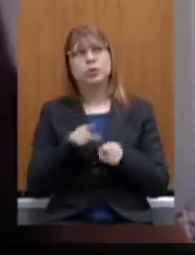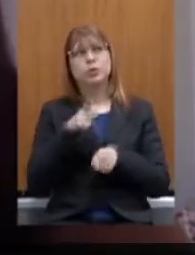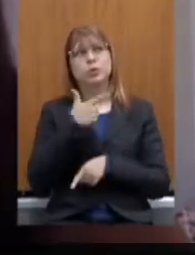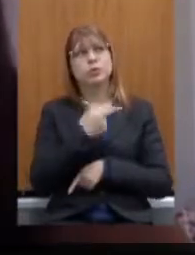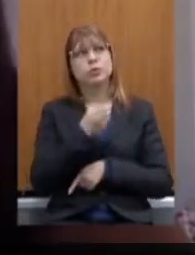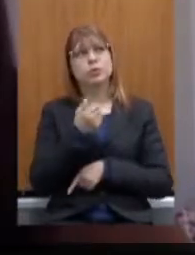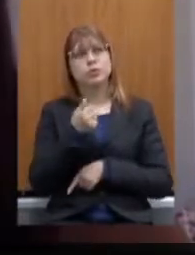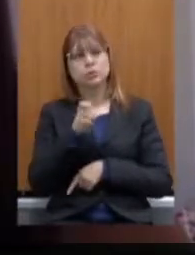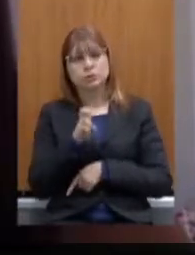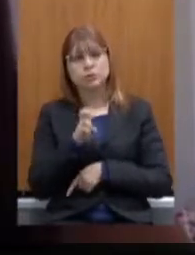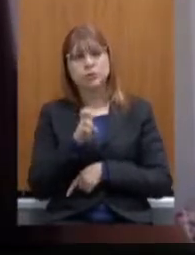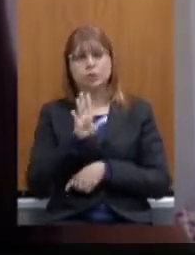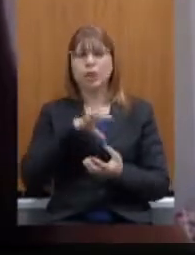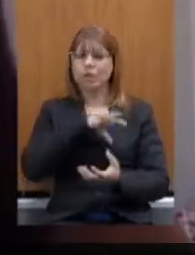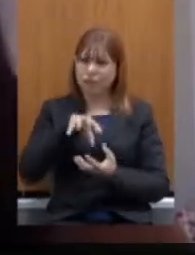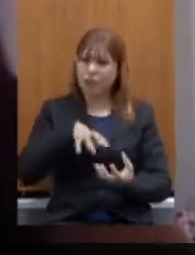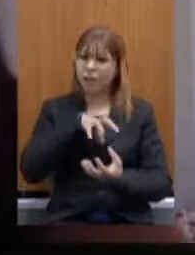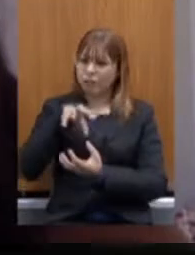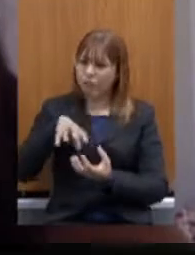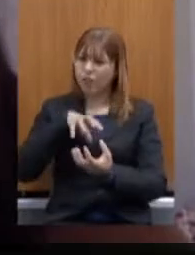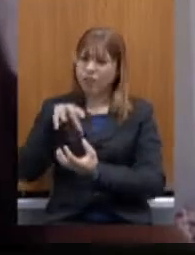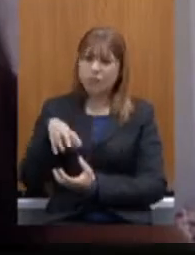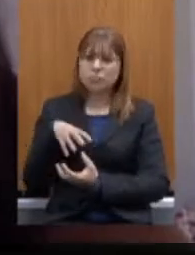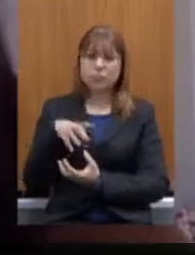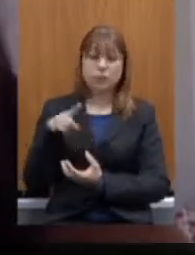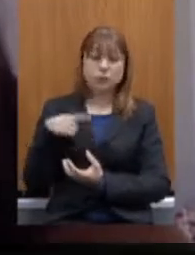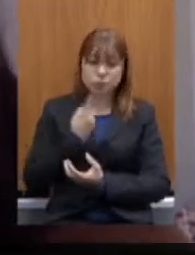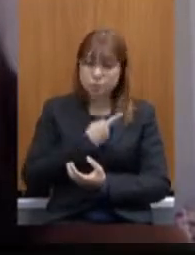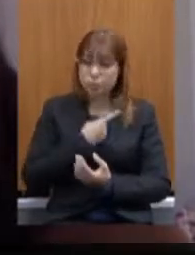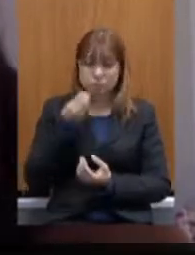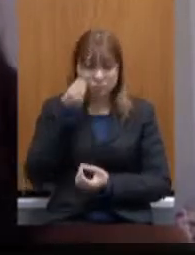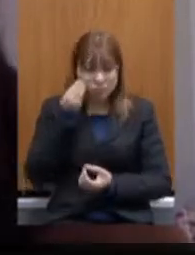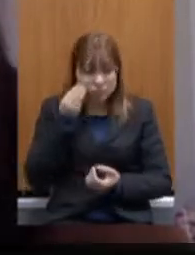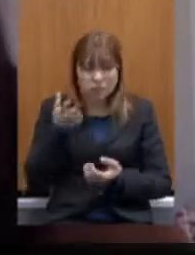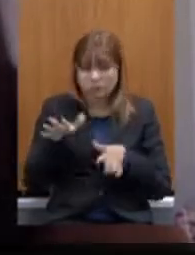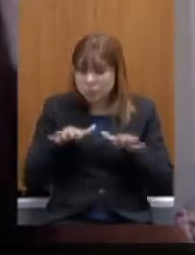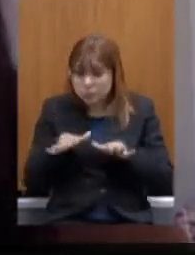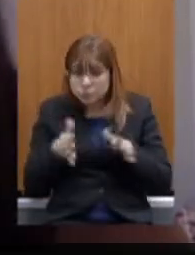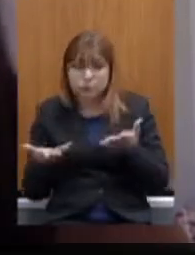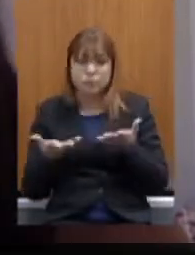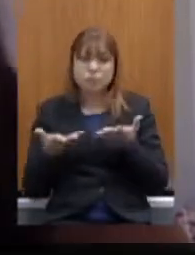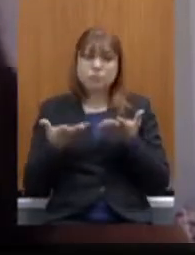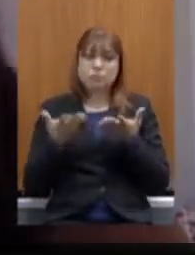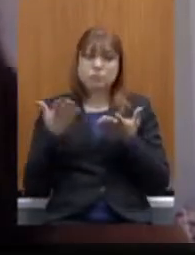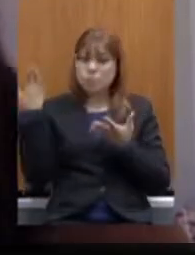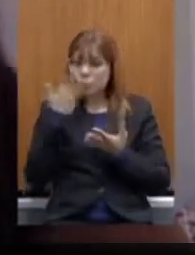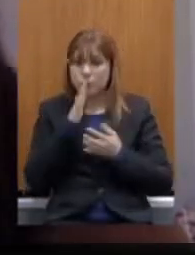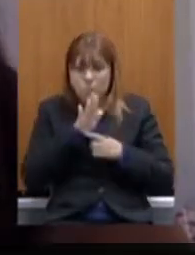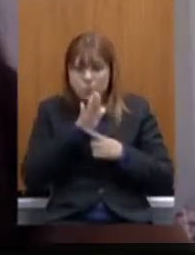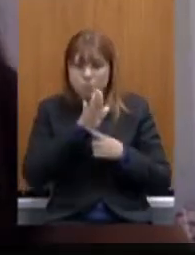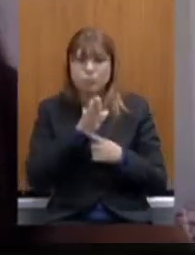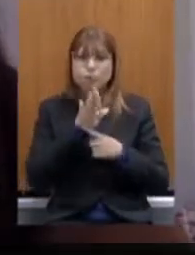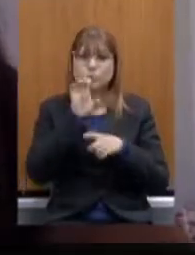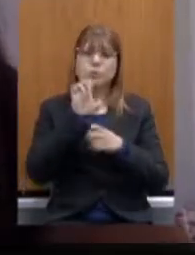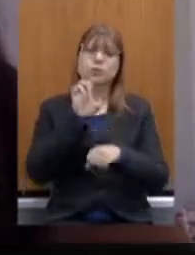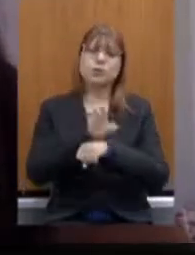temos feito várias mobilizações para que o estado entenda que é importante é